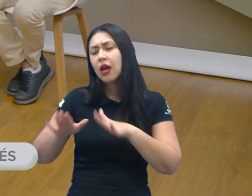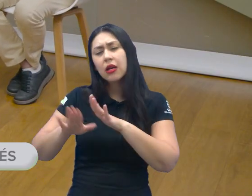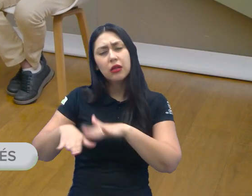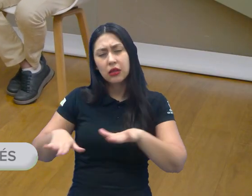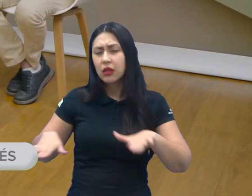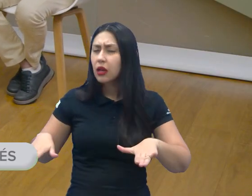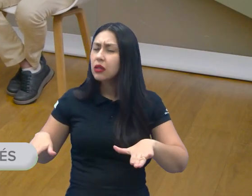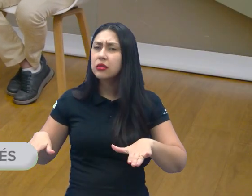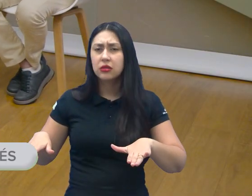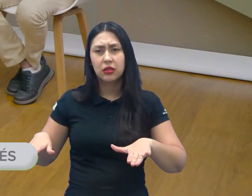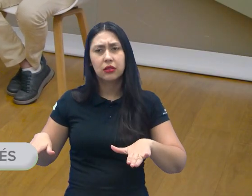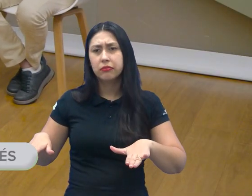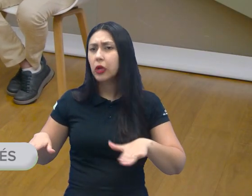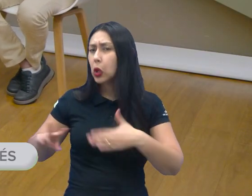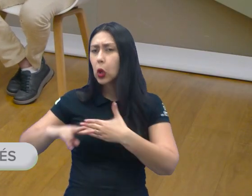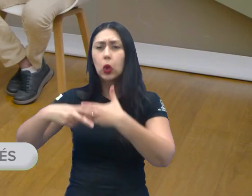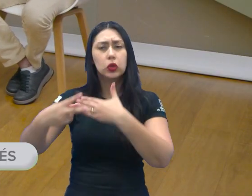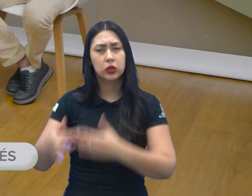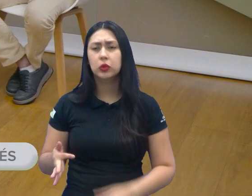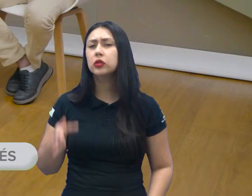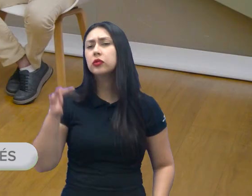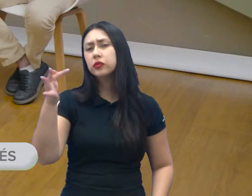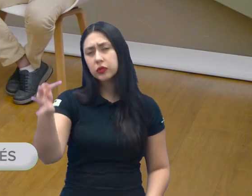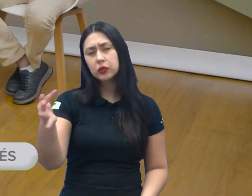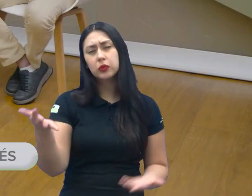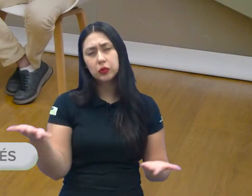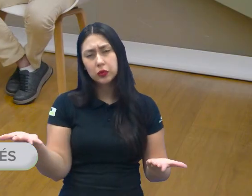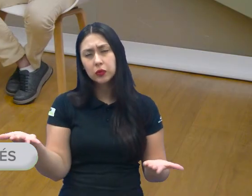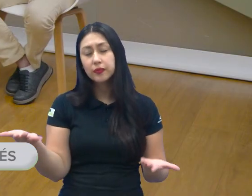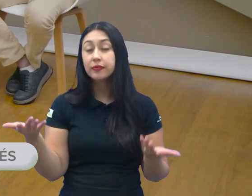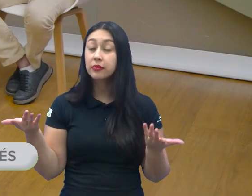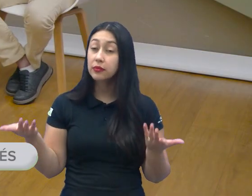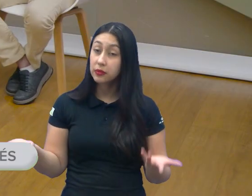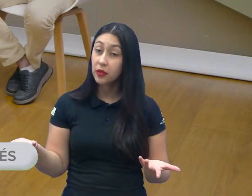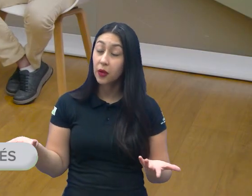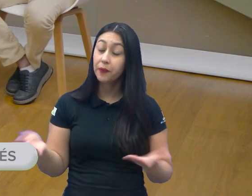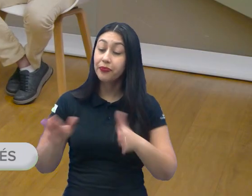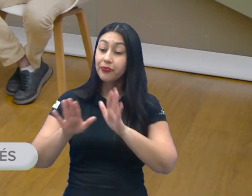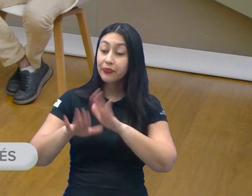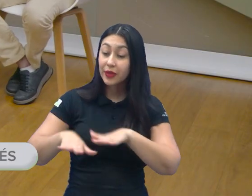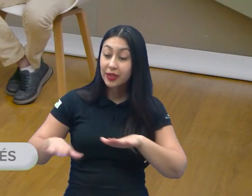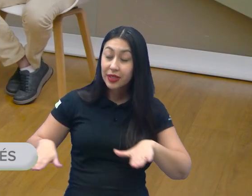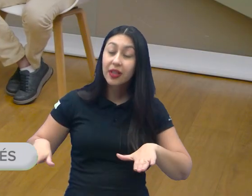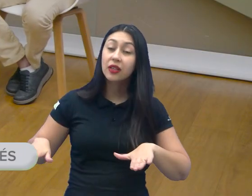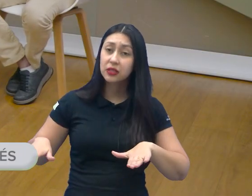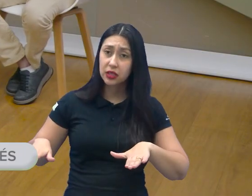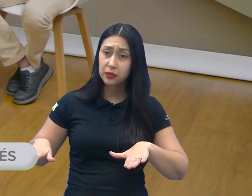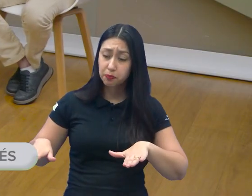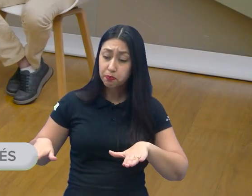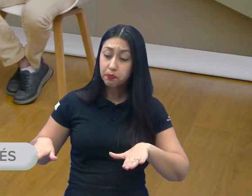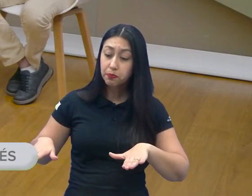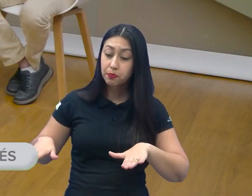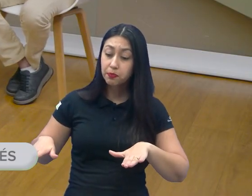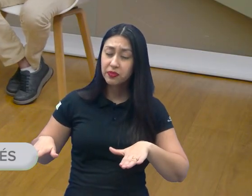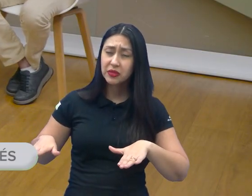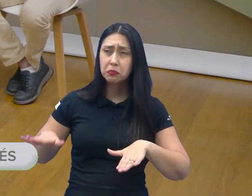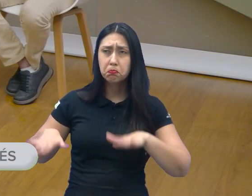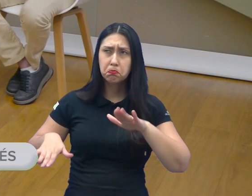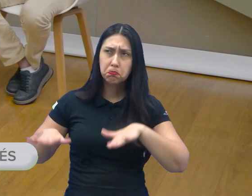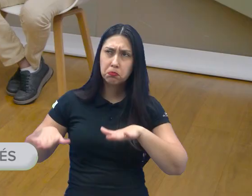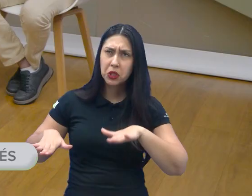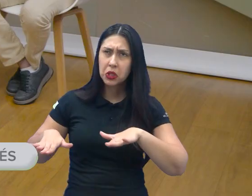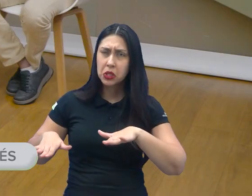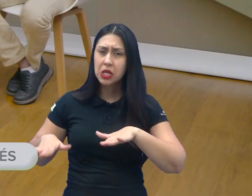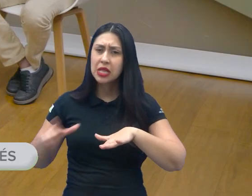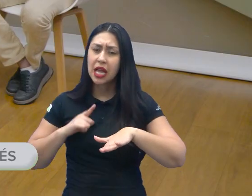vai repercutir no futuro. Sim. Você está entendendo? Então, a criança, quando pequena, ela tem normalmente o pé plano, o